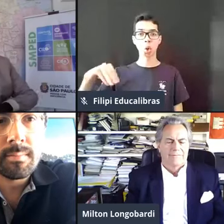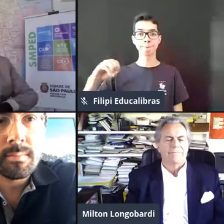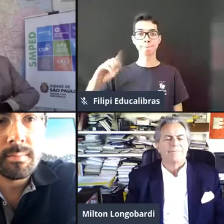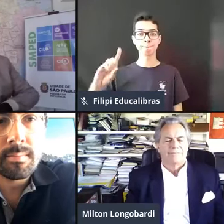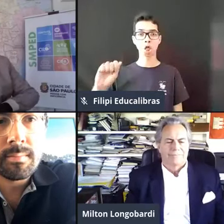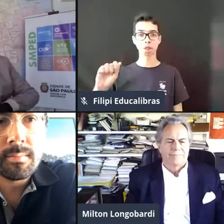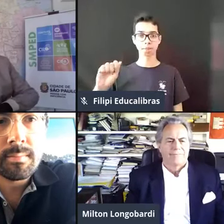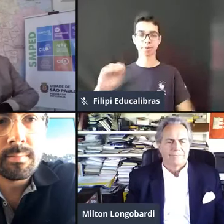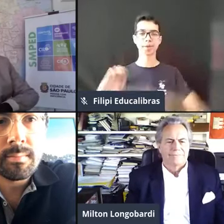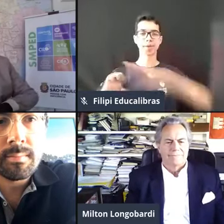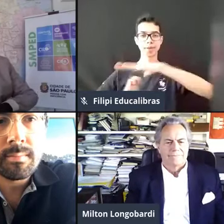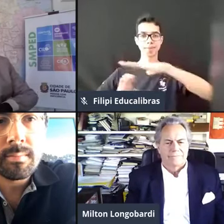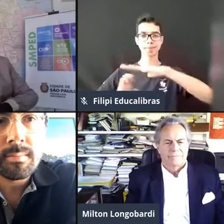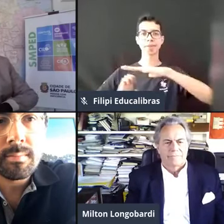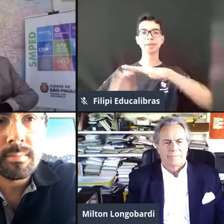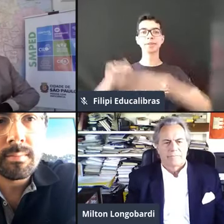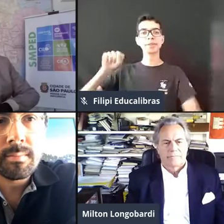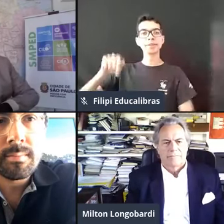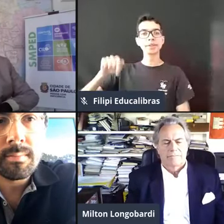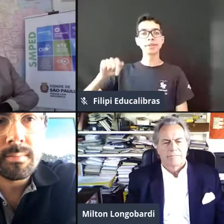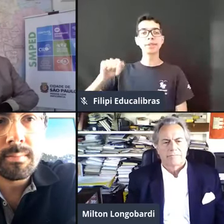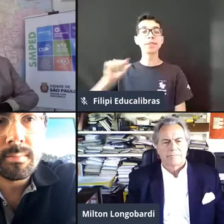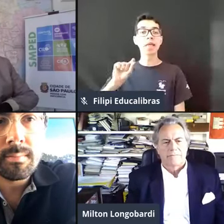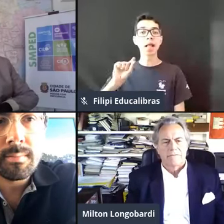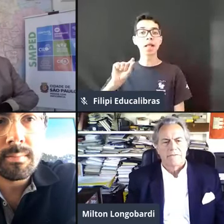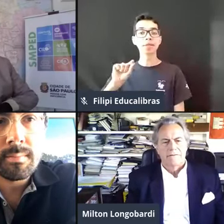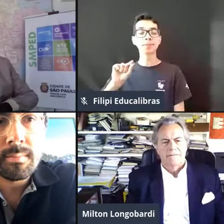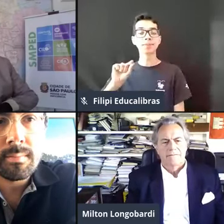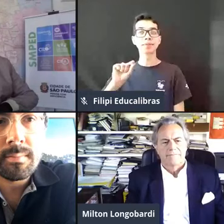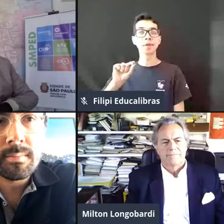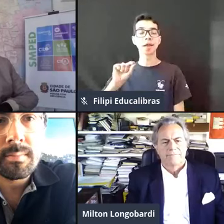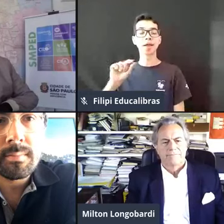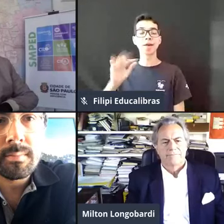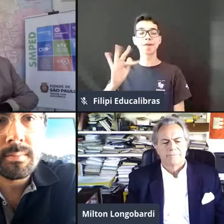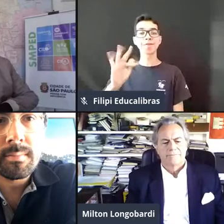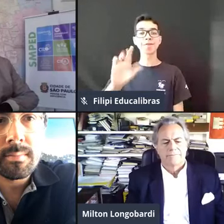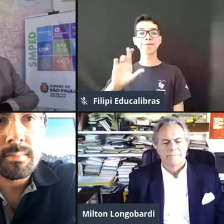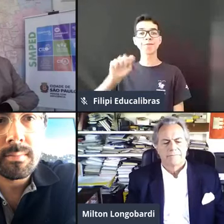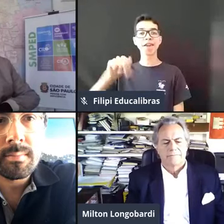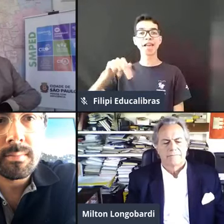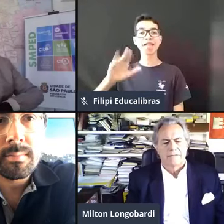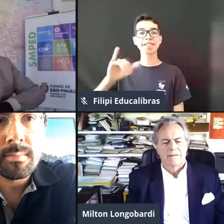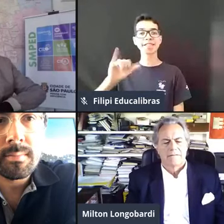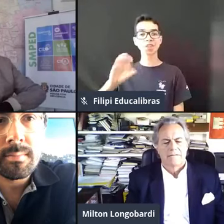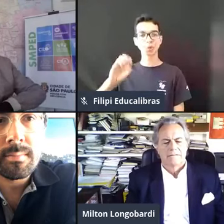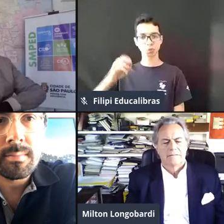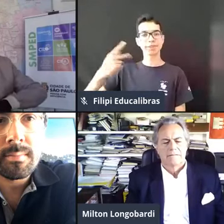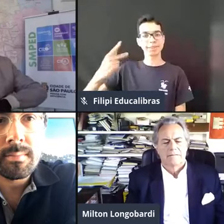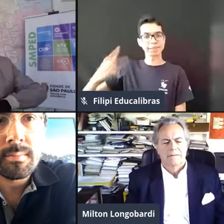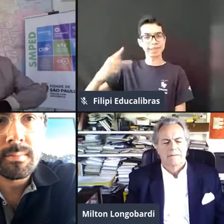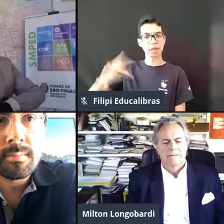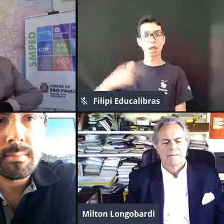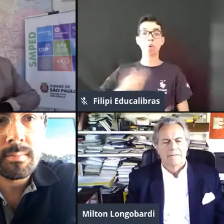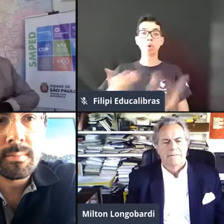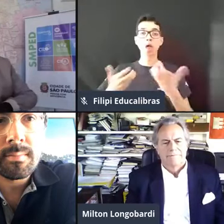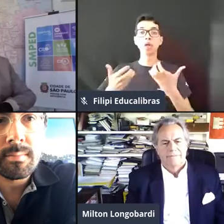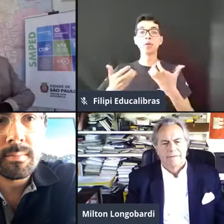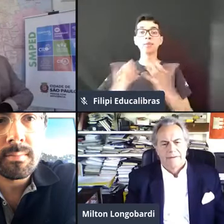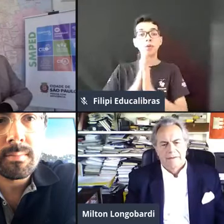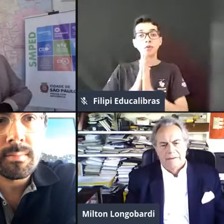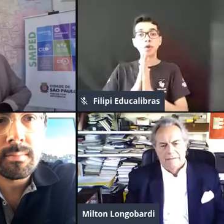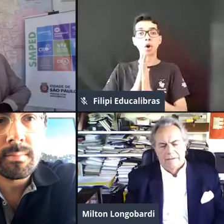Francisco, fez o ano passado, né? Eu queria que você contasse um pouco dessa sua relação com essa questão da